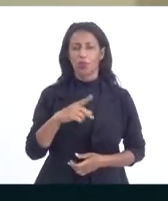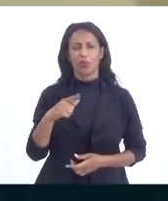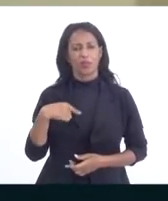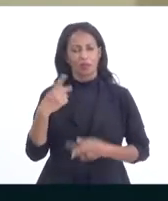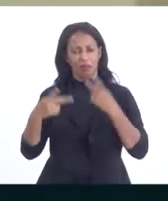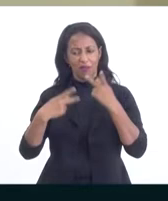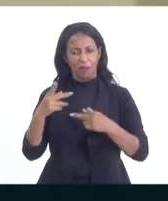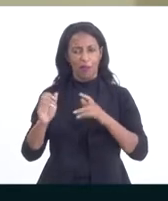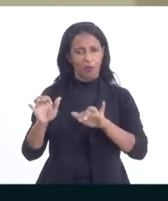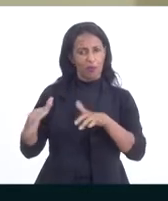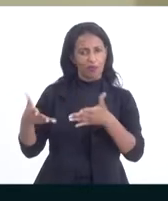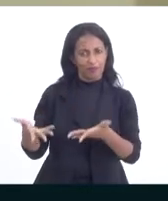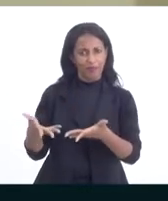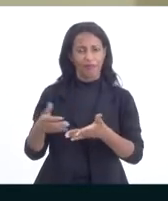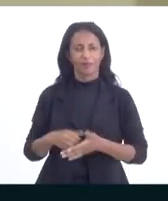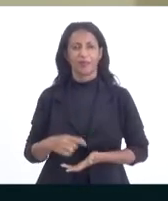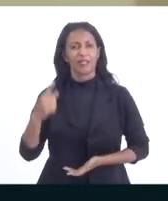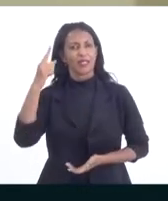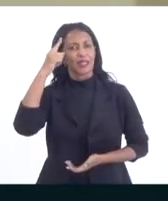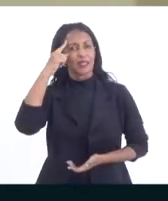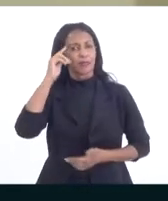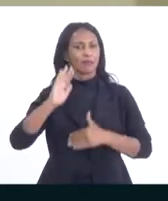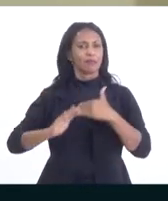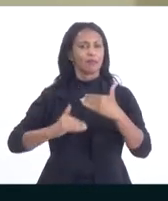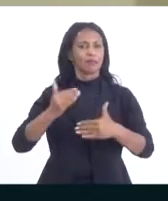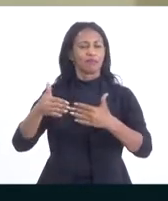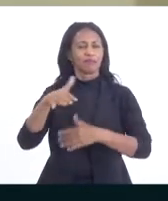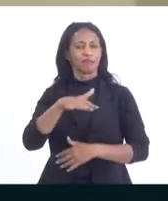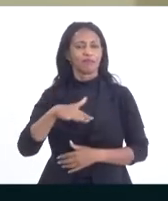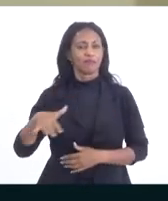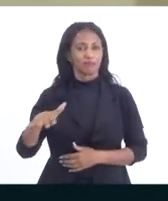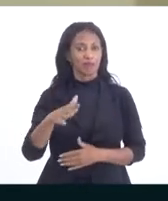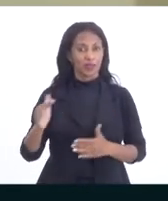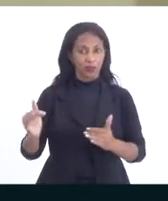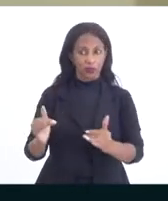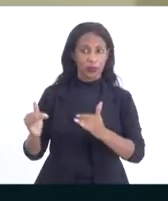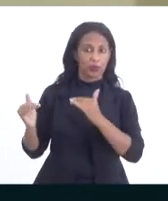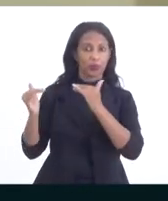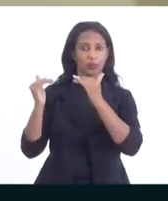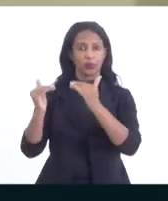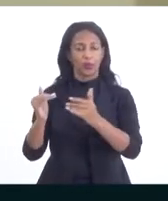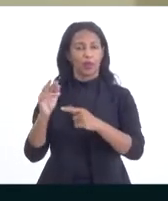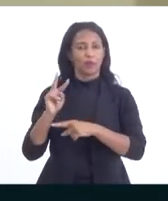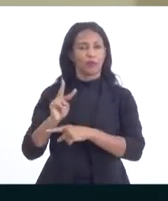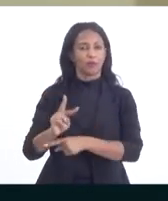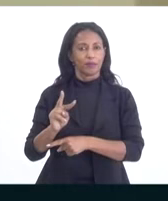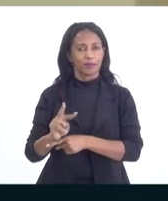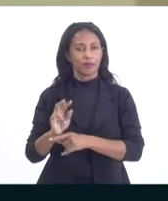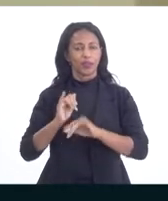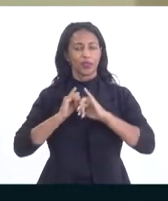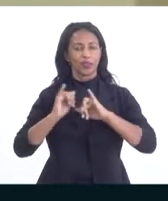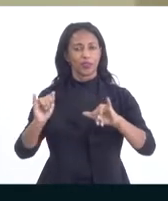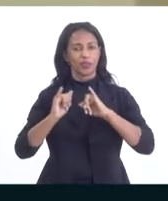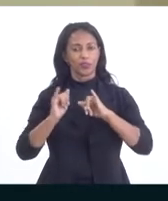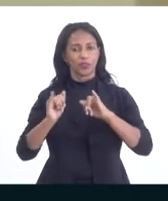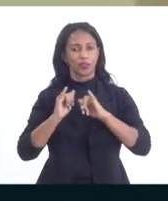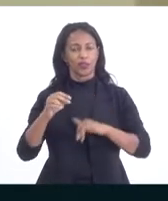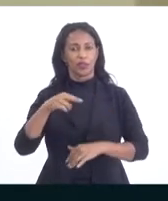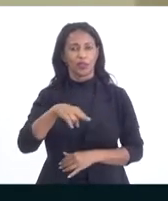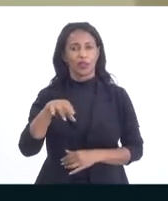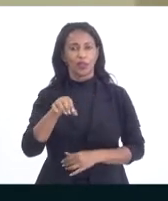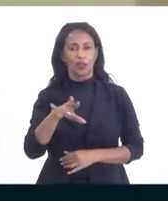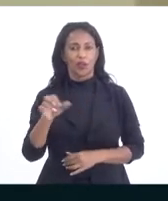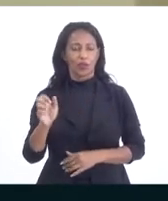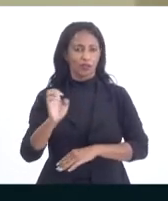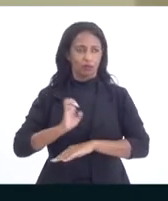muito bem aí também e que pensa sempre no desenvolvimento da região e é um dos grandes defensores e divulgadores do Noroeste do